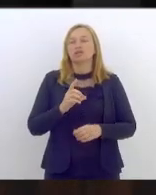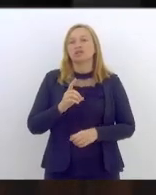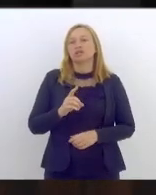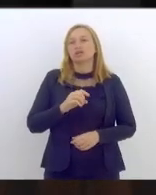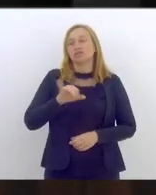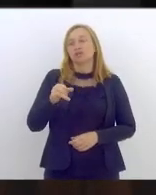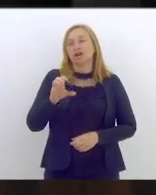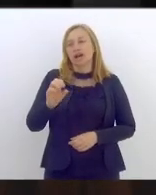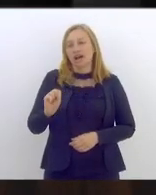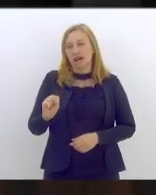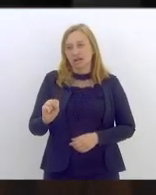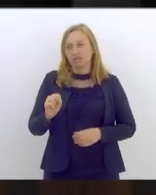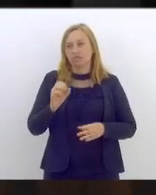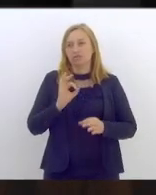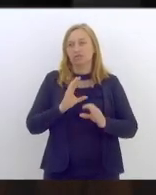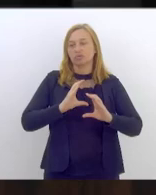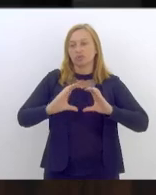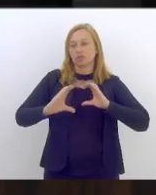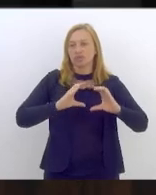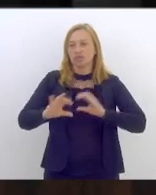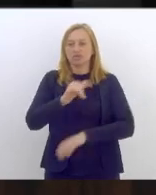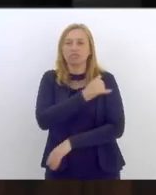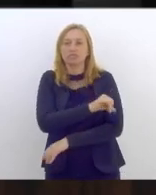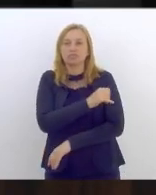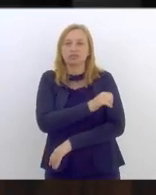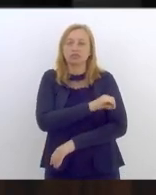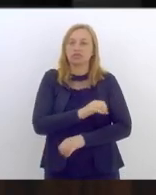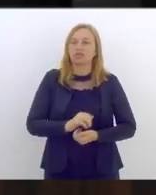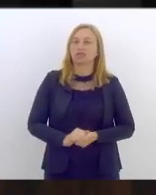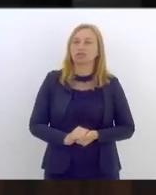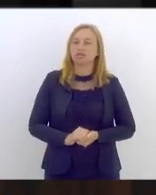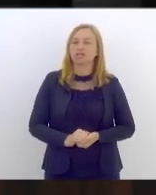Tribunal de Justiça do Rio de Janeiro Antônio Carlos Galvão diretor